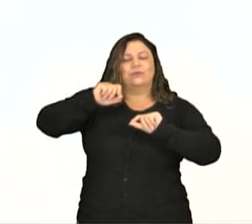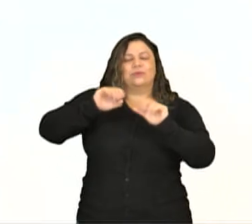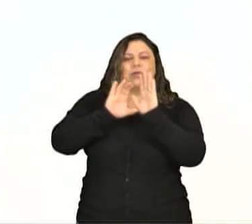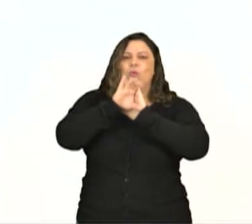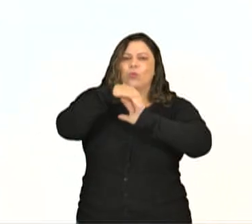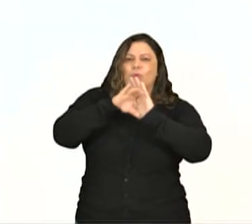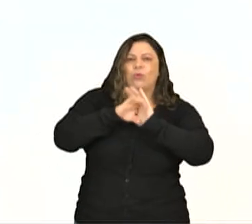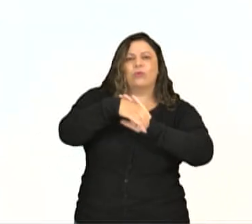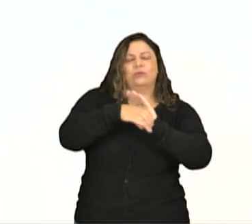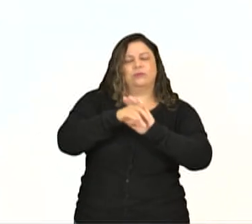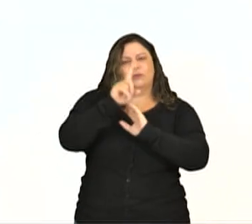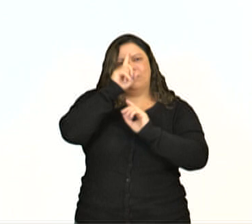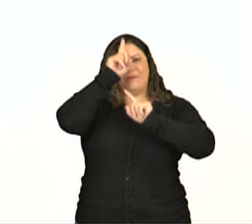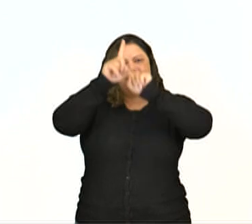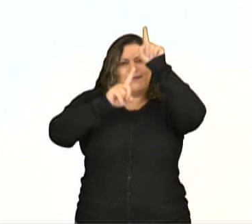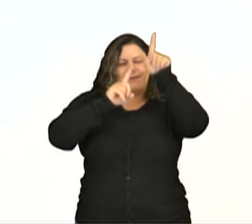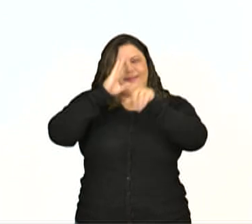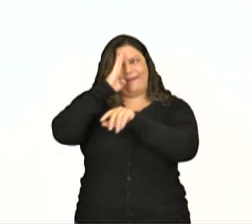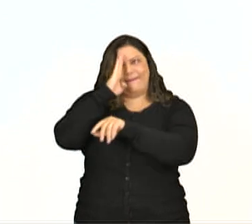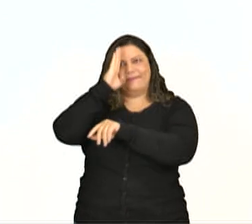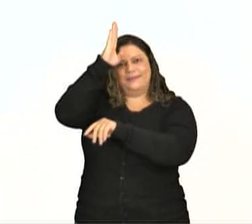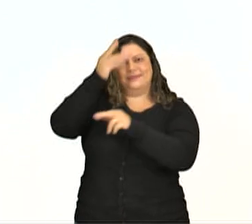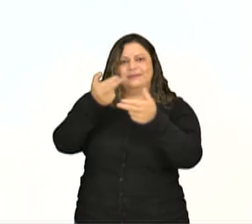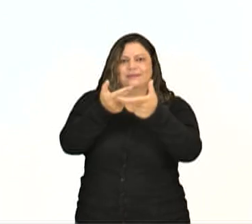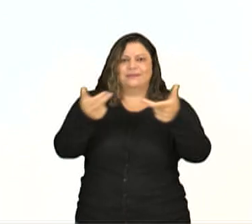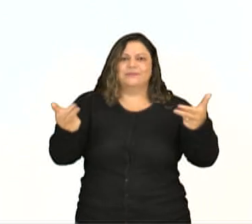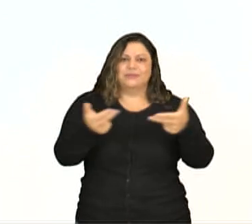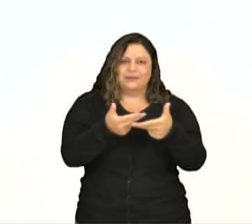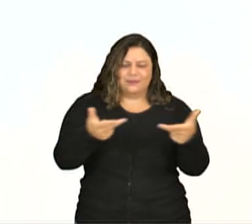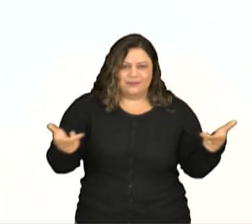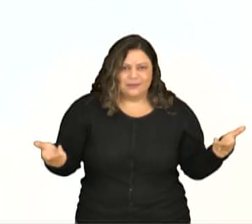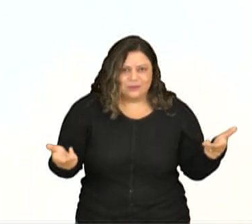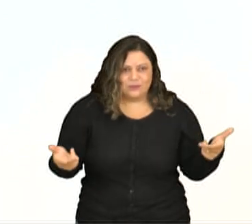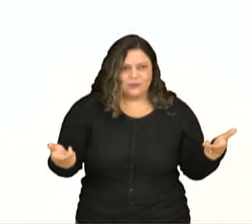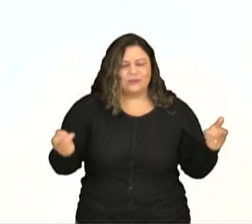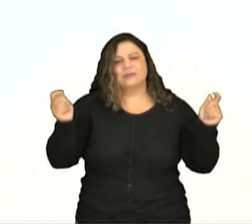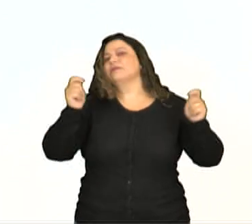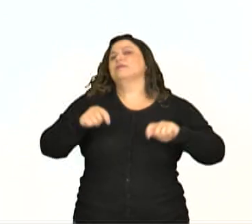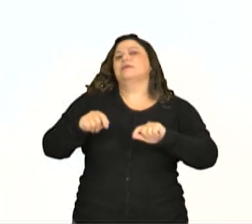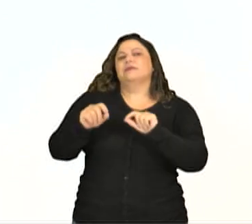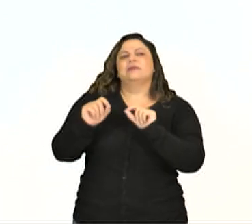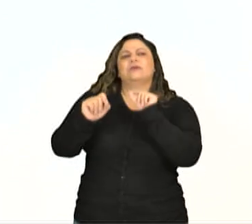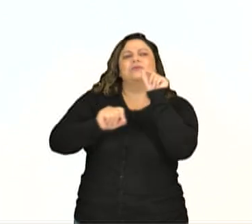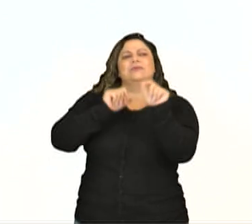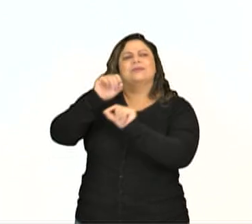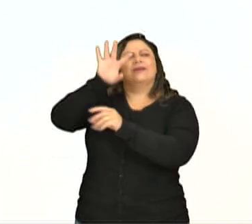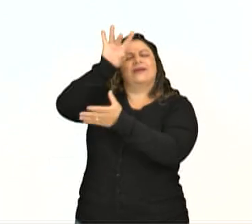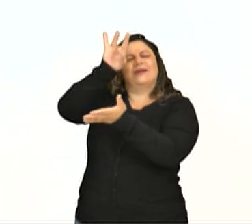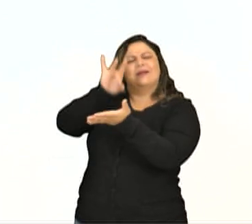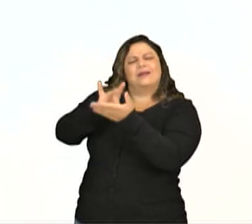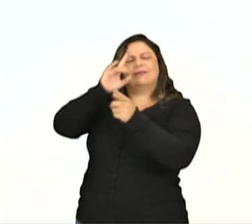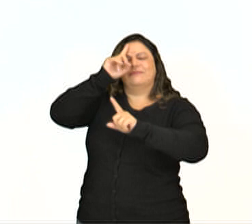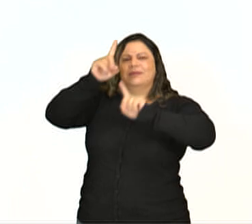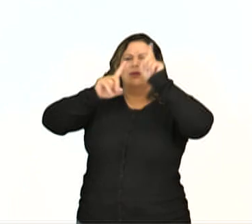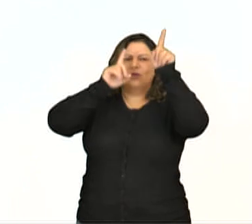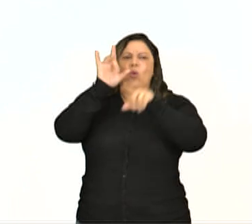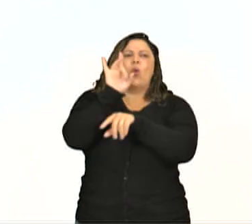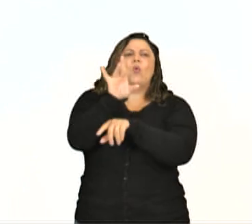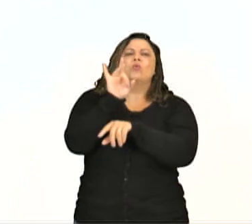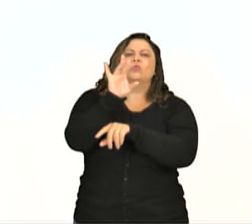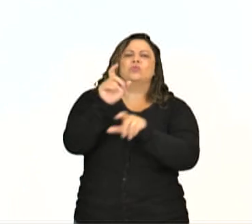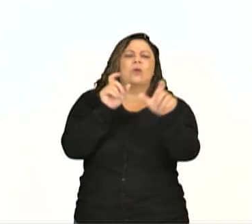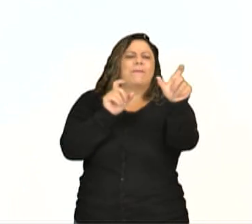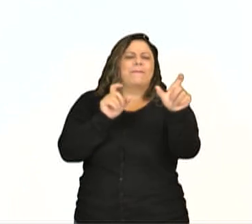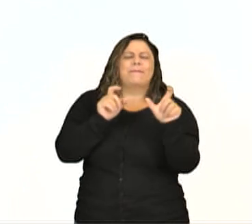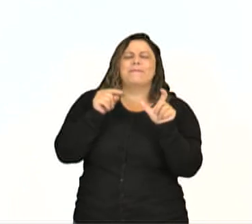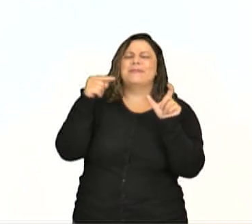conceito, uma ideia essencial das coisas. E a questão era, os universais seriam realidades, ideias ou apenas palavras?